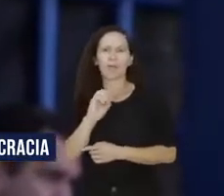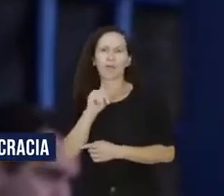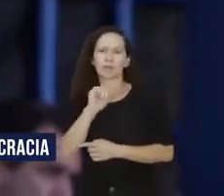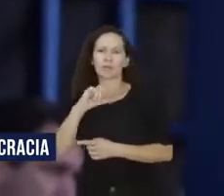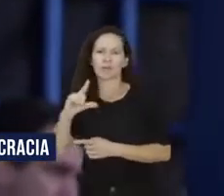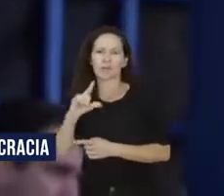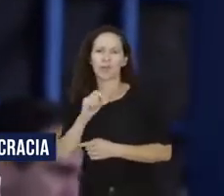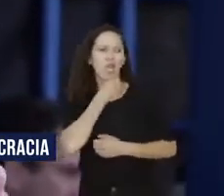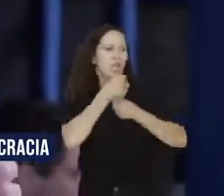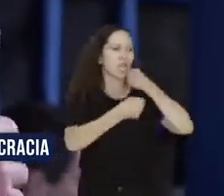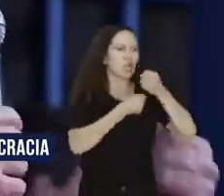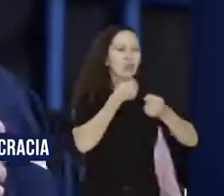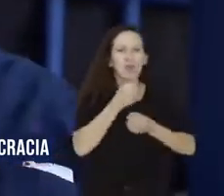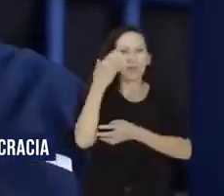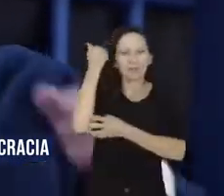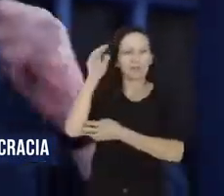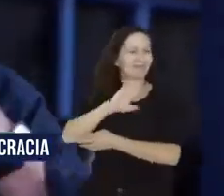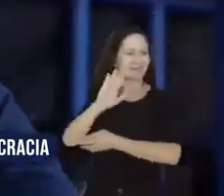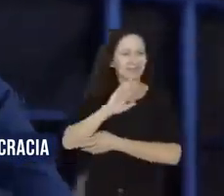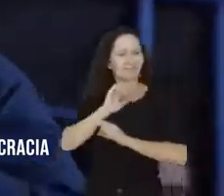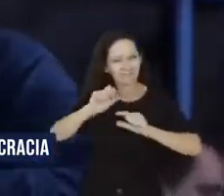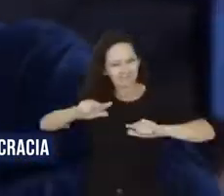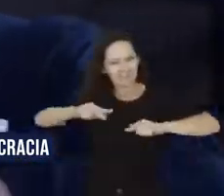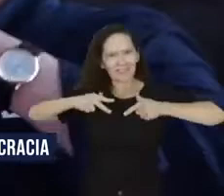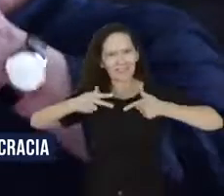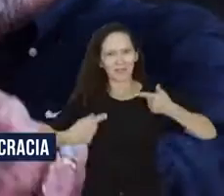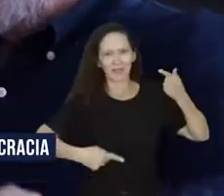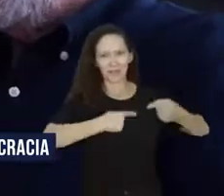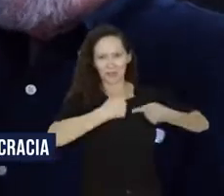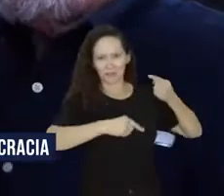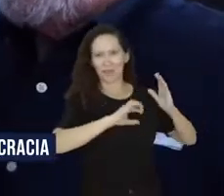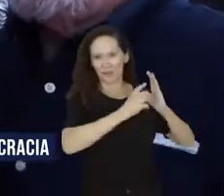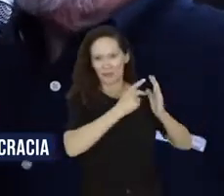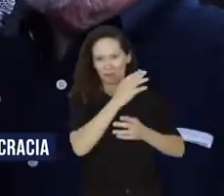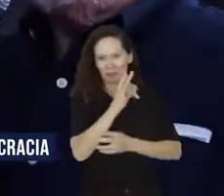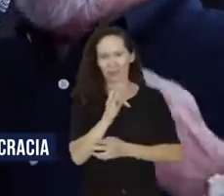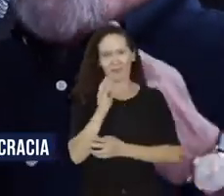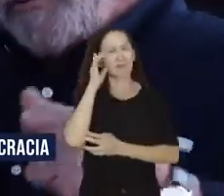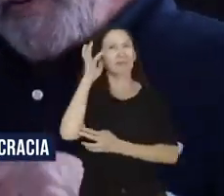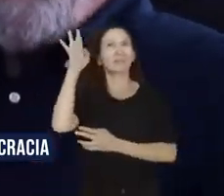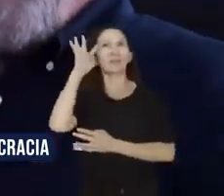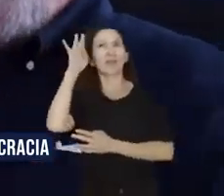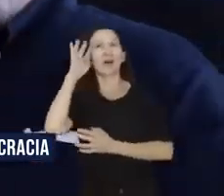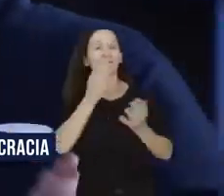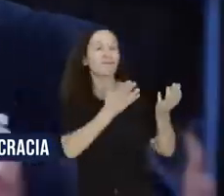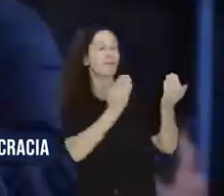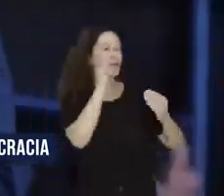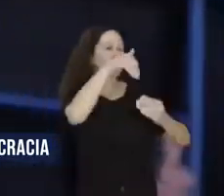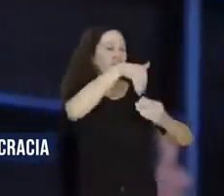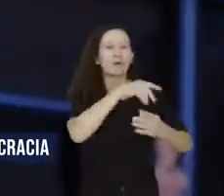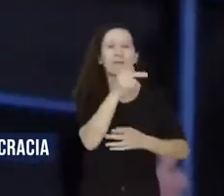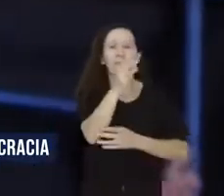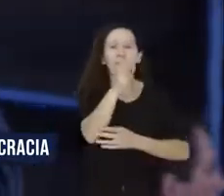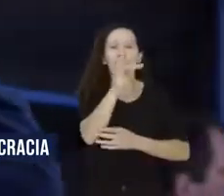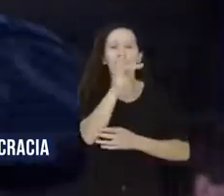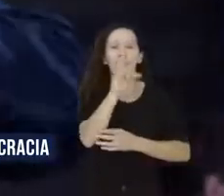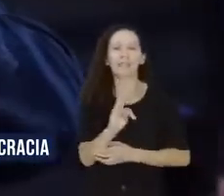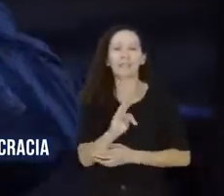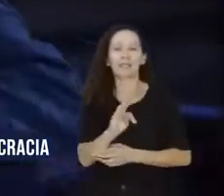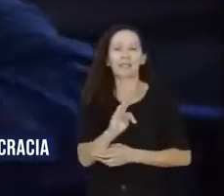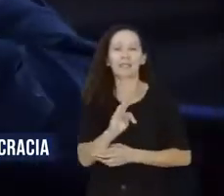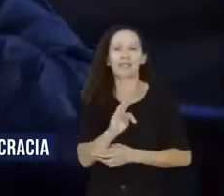PV. E ele também sonhava que toda a juventude iria votar no PT, no PV. Outros partidos de